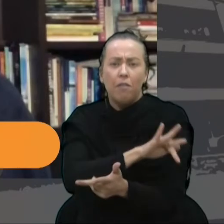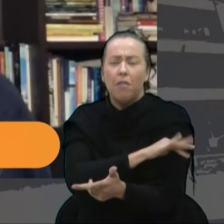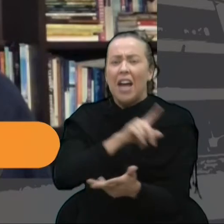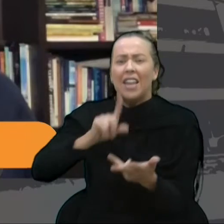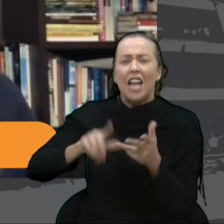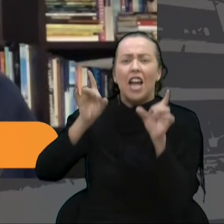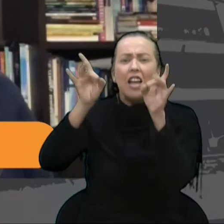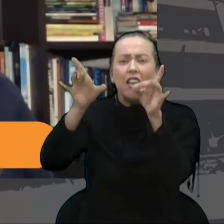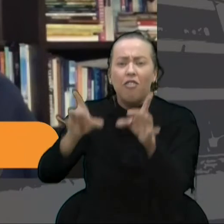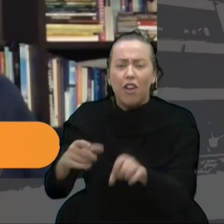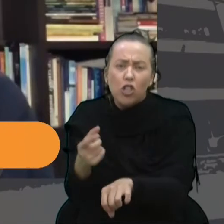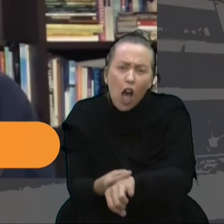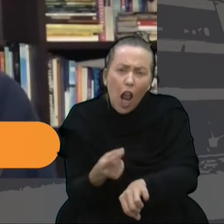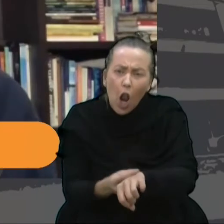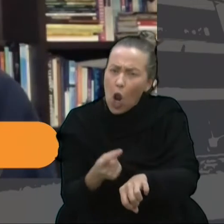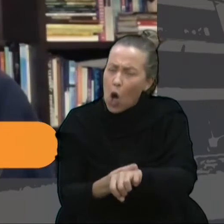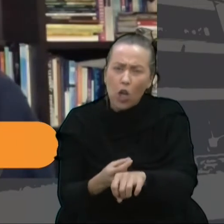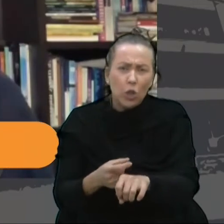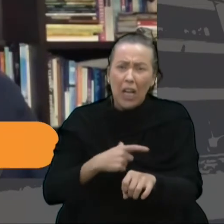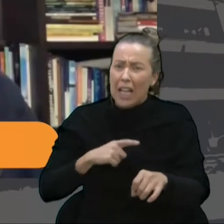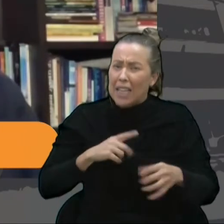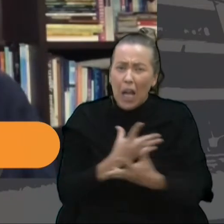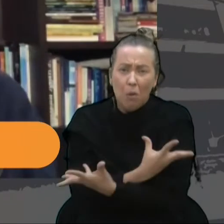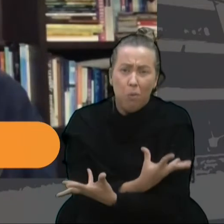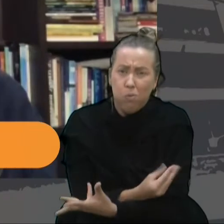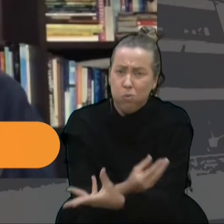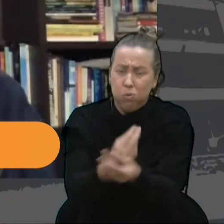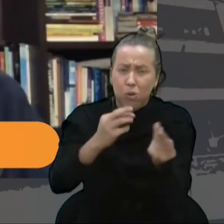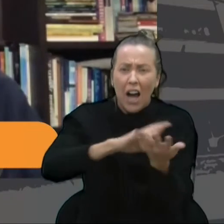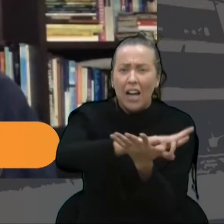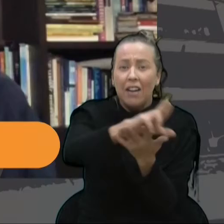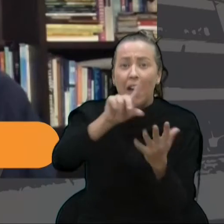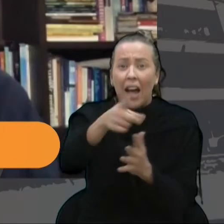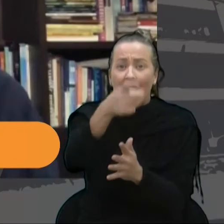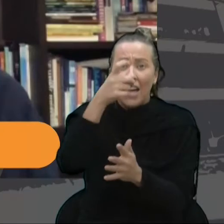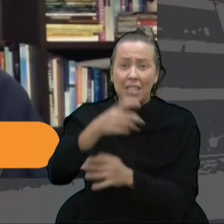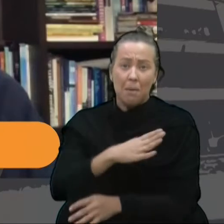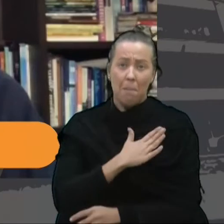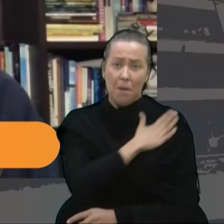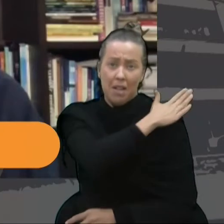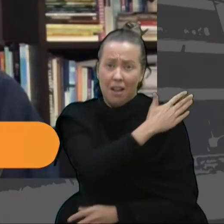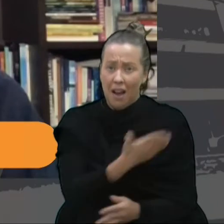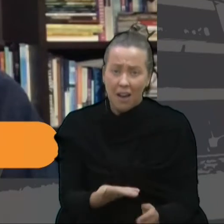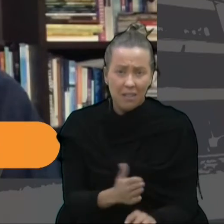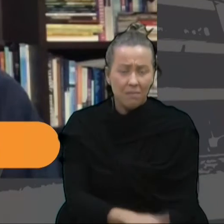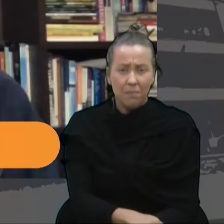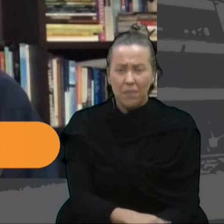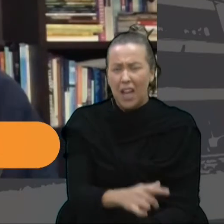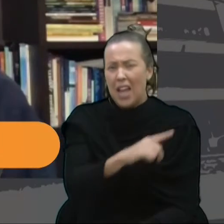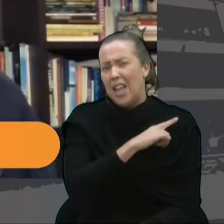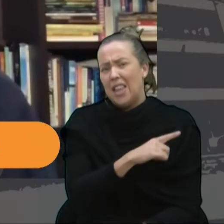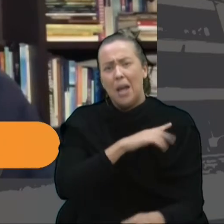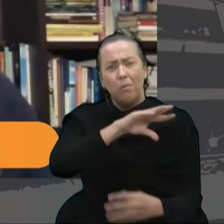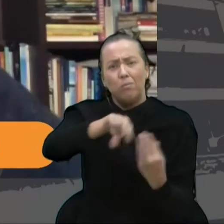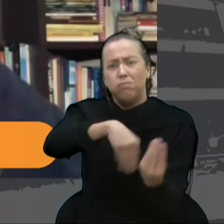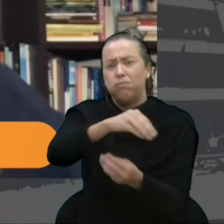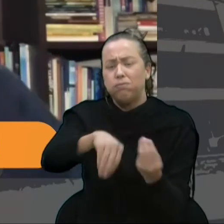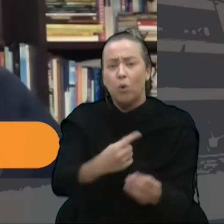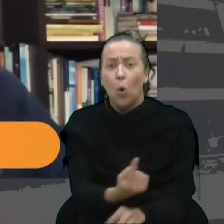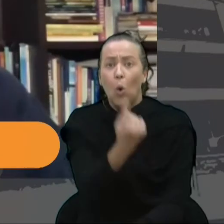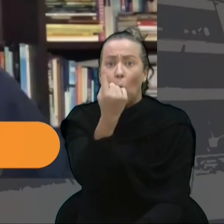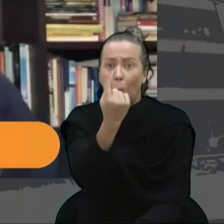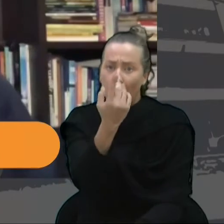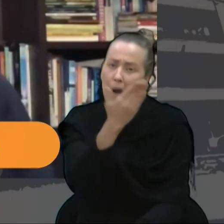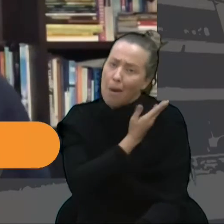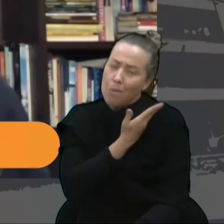relojoeiro, meu Deus, tem ex-militar, tem um deles morreu